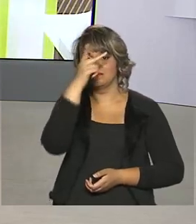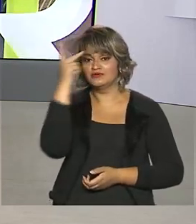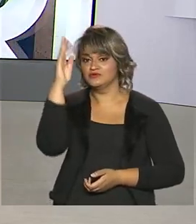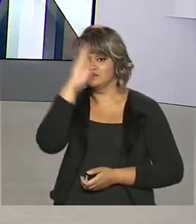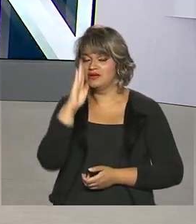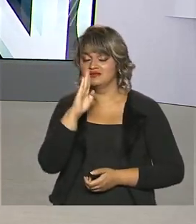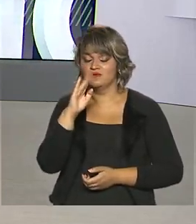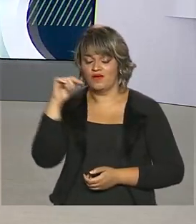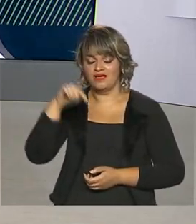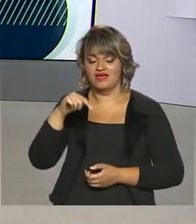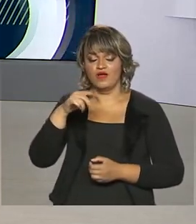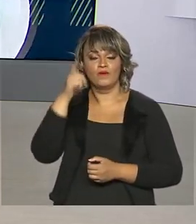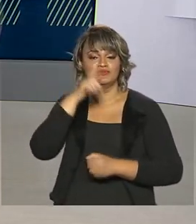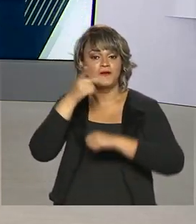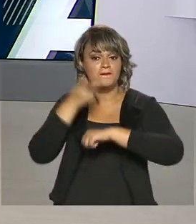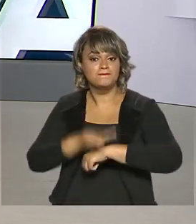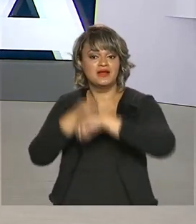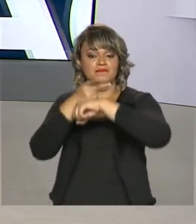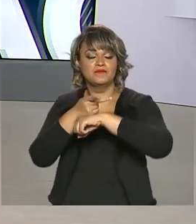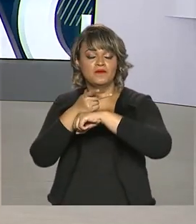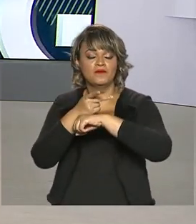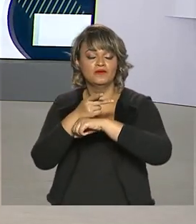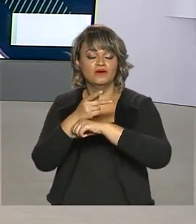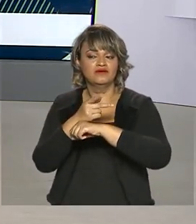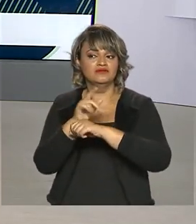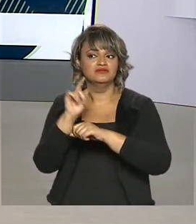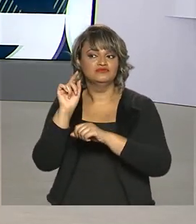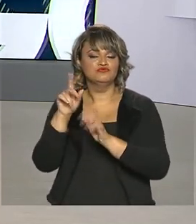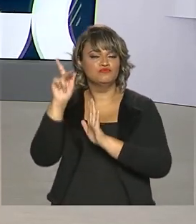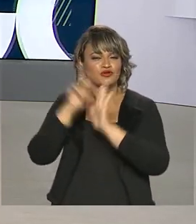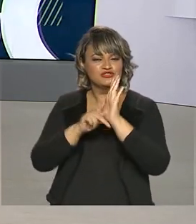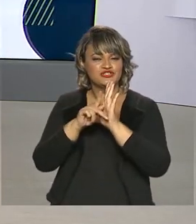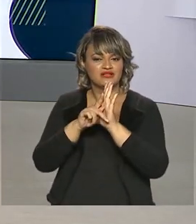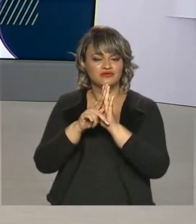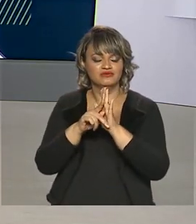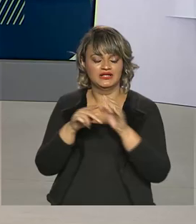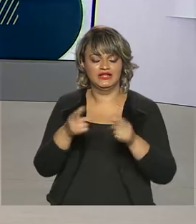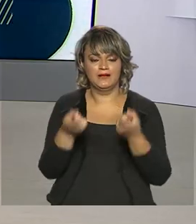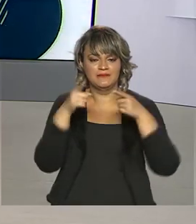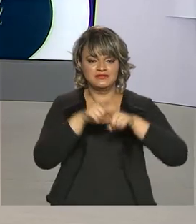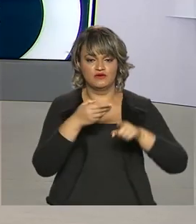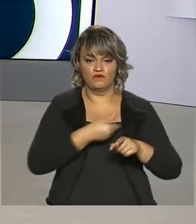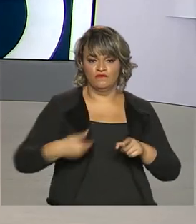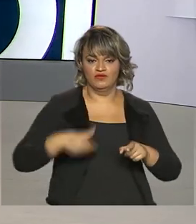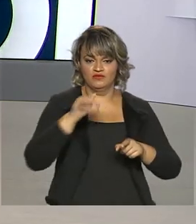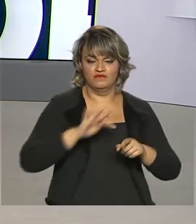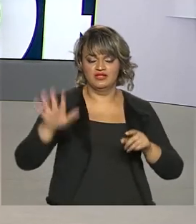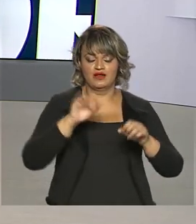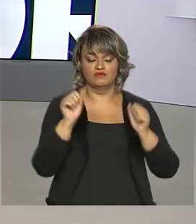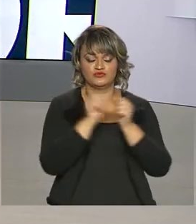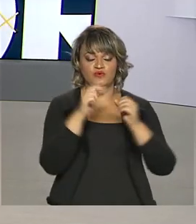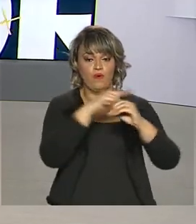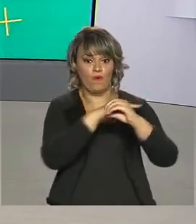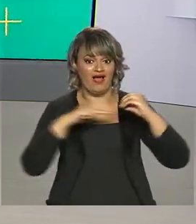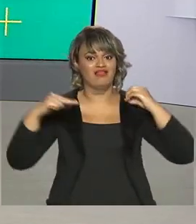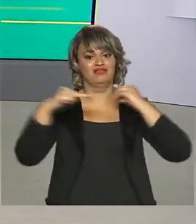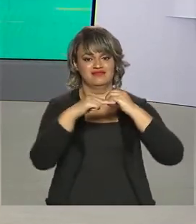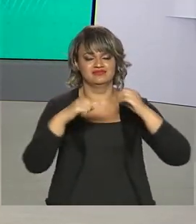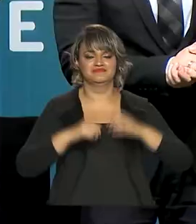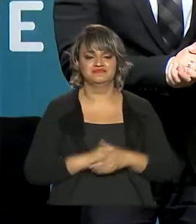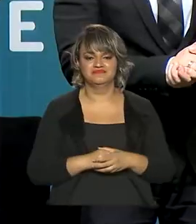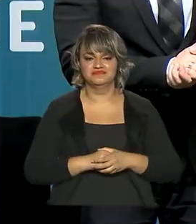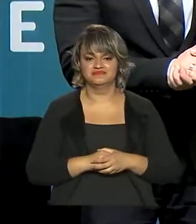brasileiros foram premiados pela participação no caça asteroides o projeto é uma parceria do governo federal com a Nasa Agência Espacial